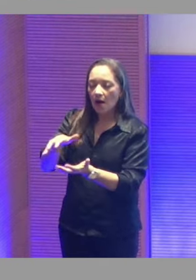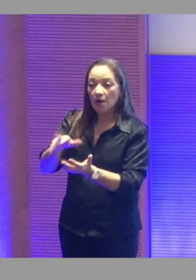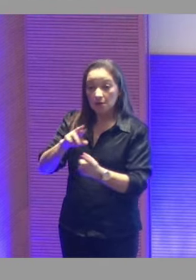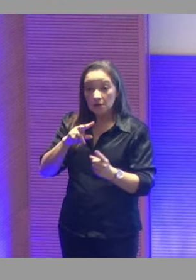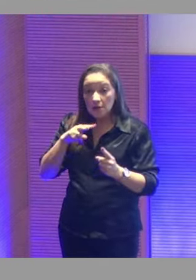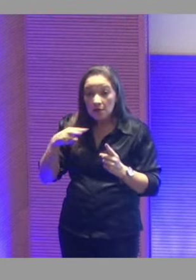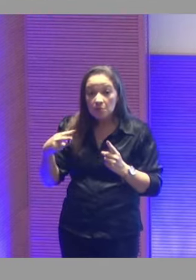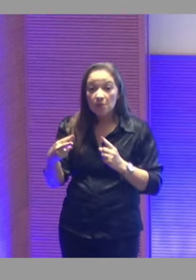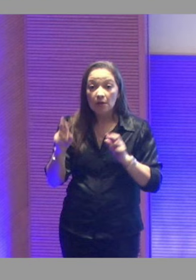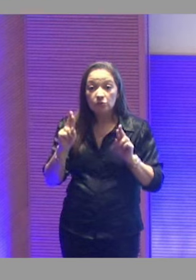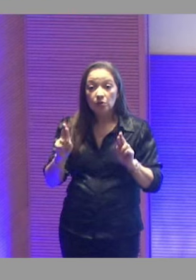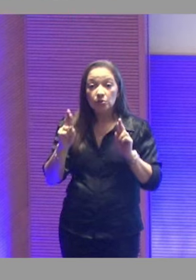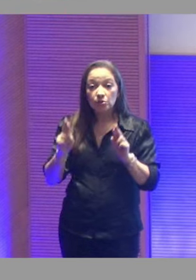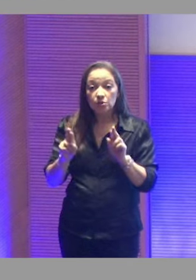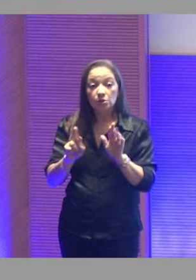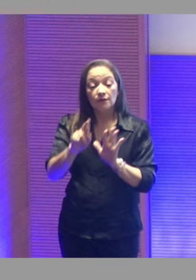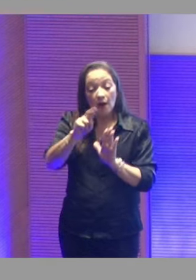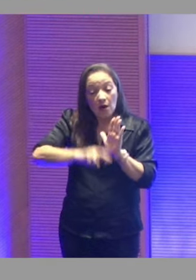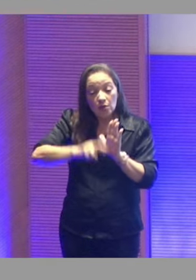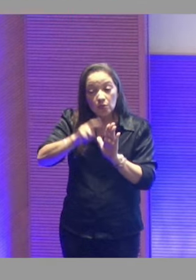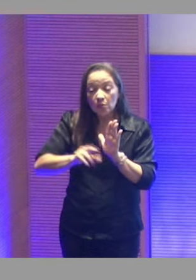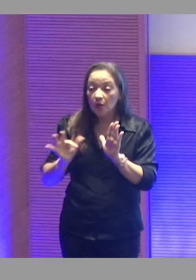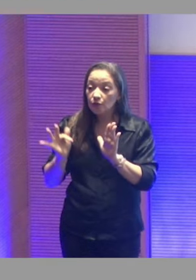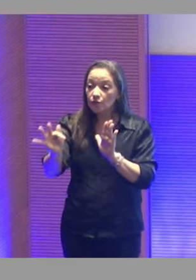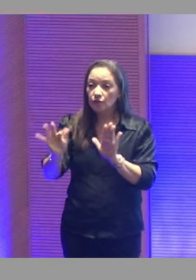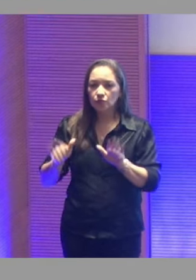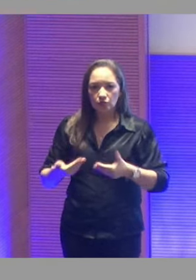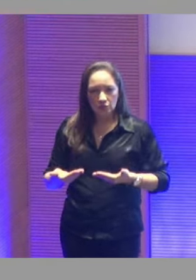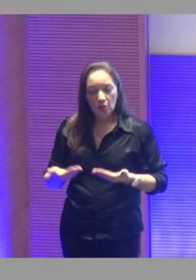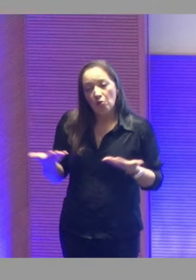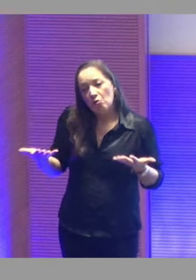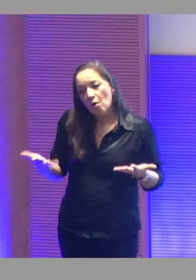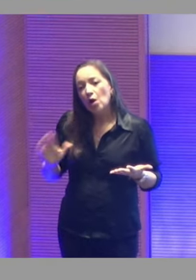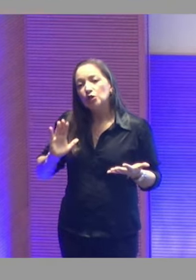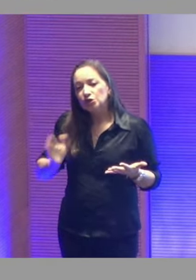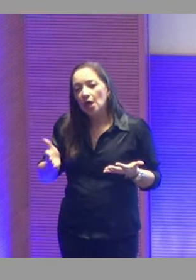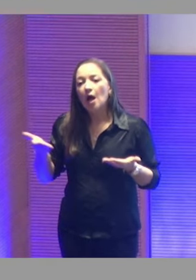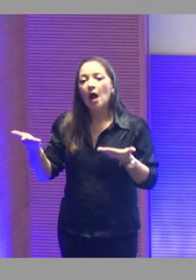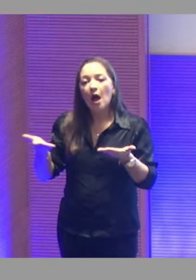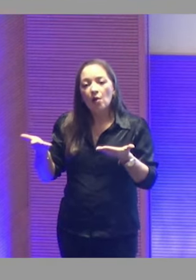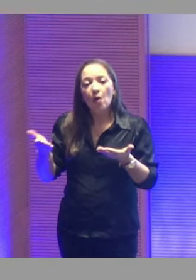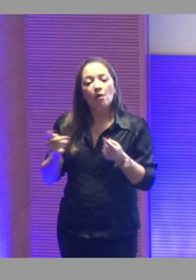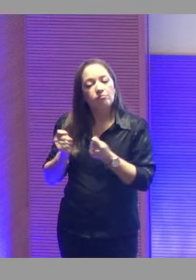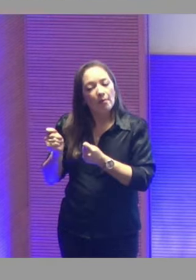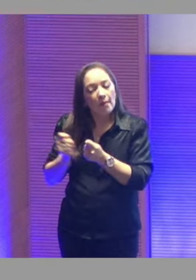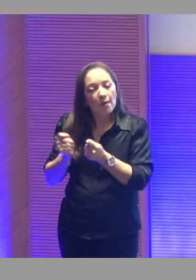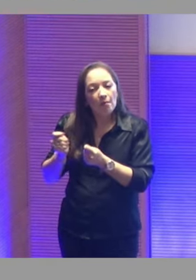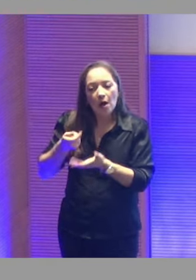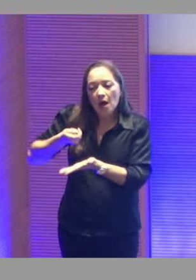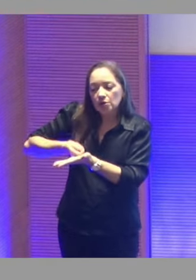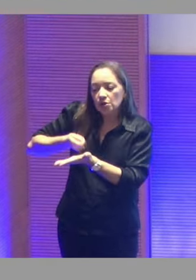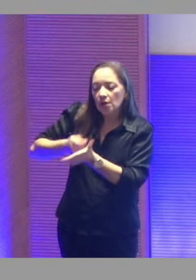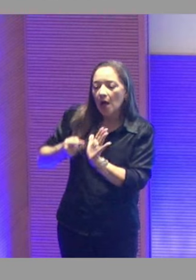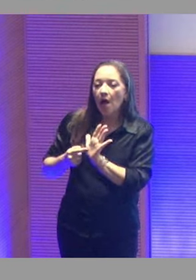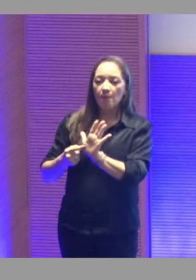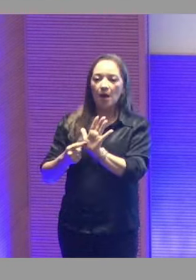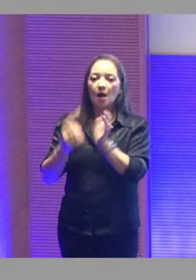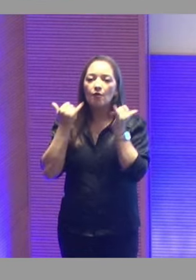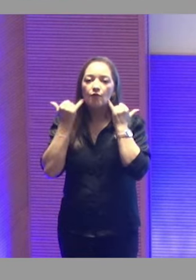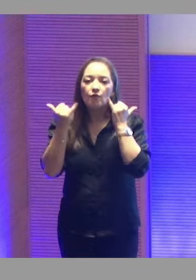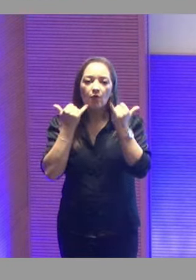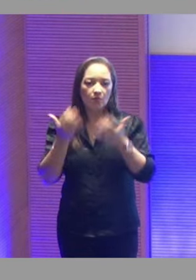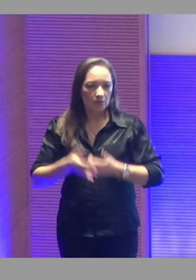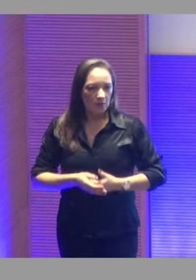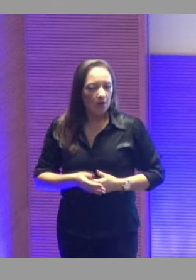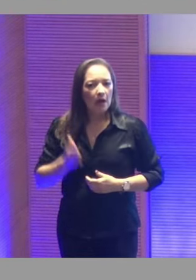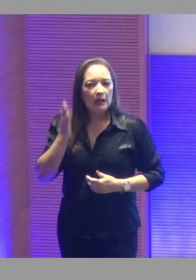regulados no futuro ou que de alguma maneira já estão sendo Eh regulados agora ou exigido que eles apresentem os seus dados a gente sabe